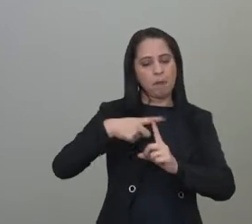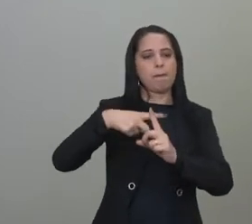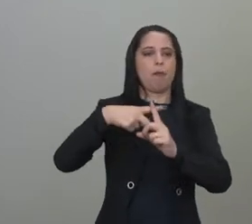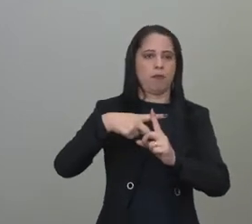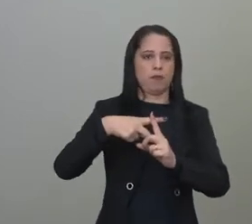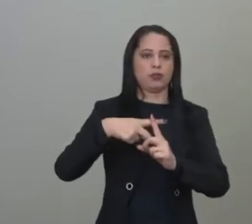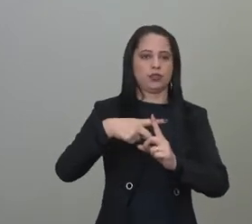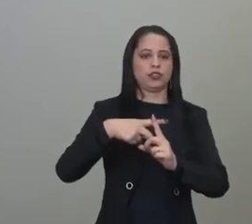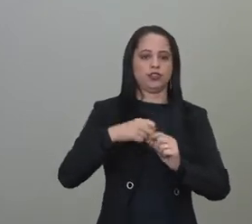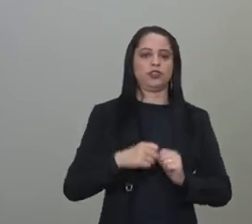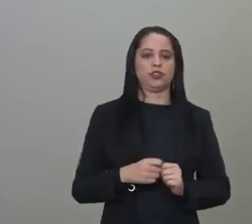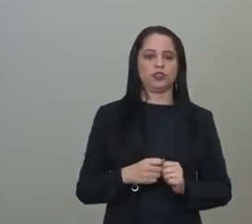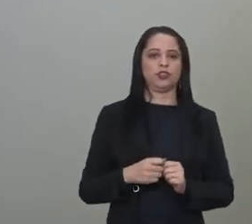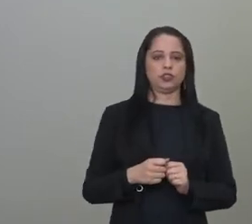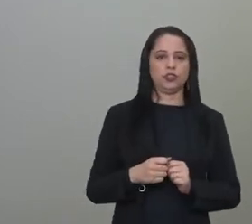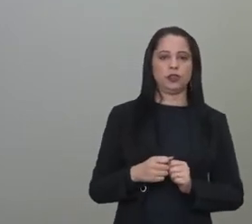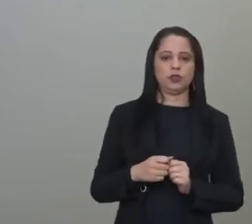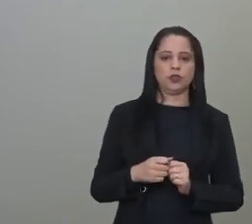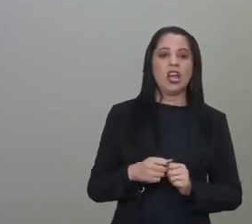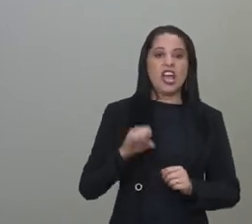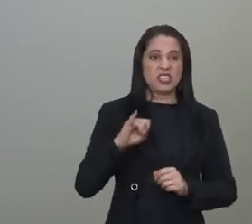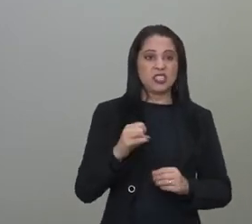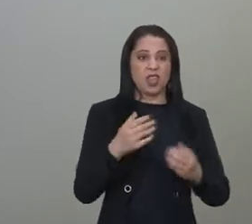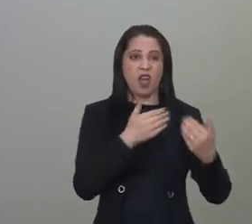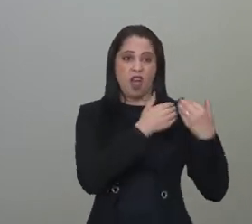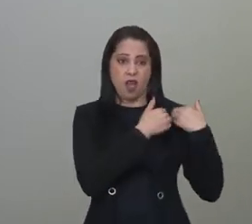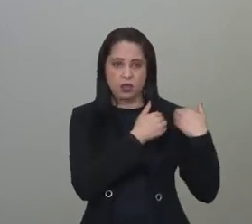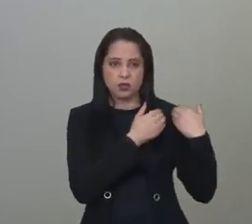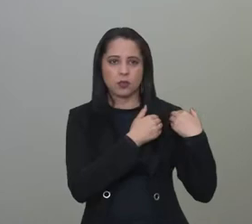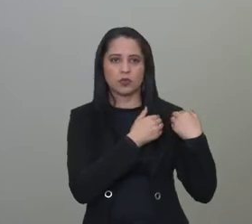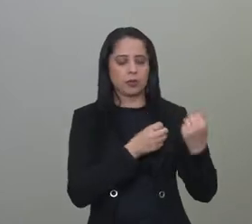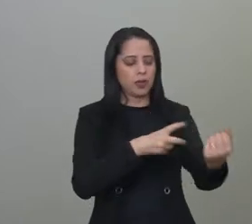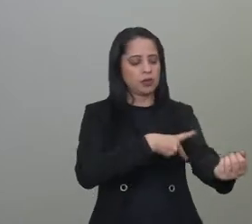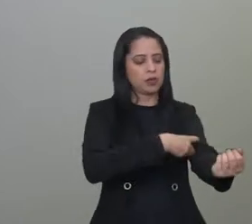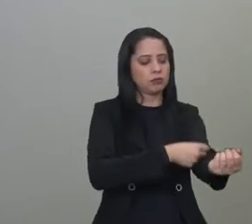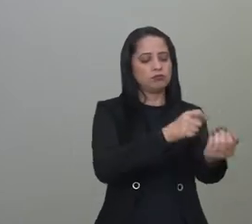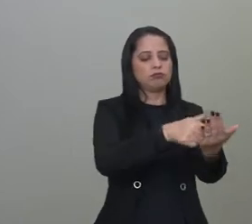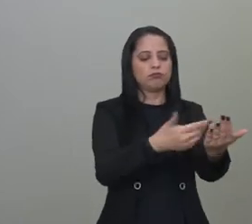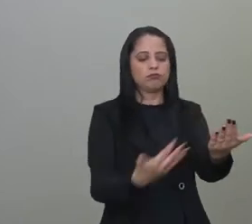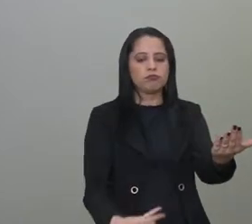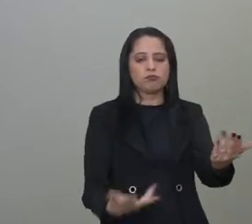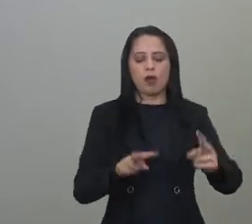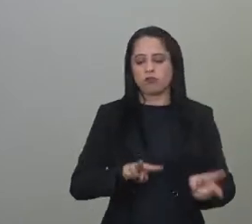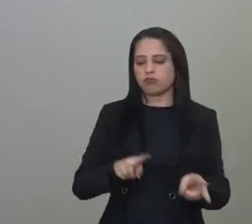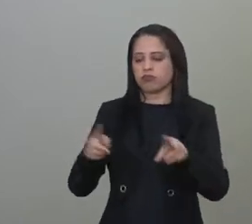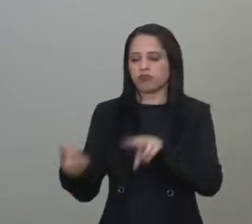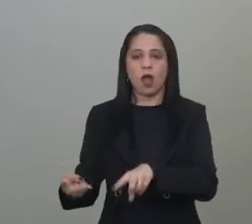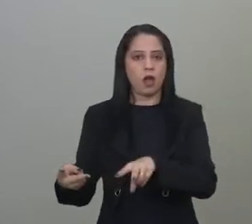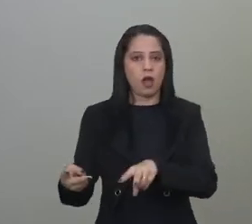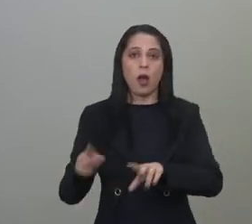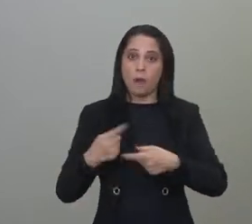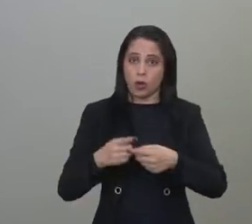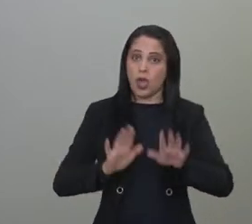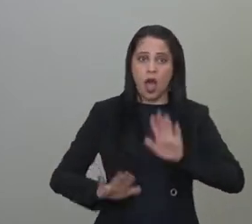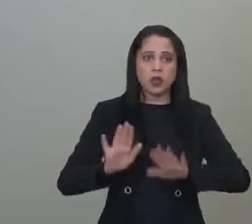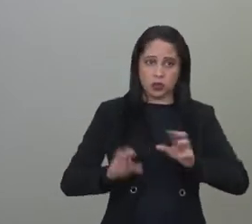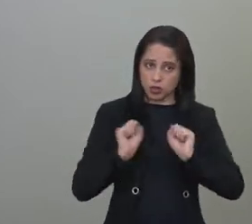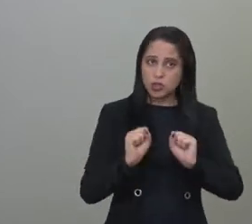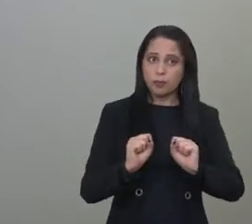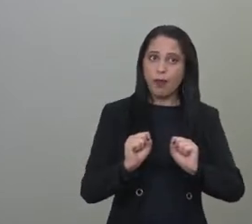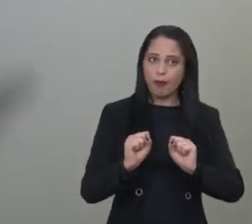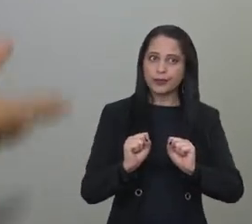certeza trará um Resultado positivo para quem tem essa esse a sua missão de coletar esse sangue e deixar à disposição